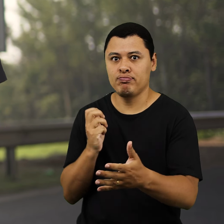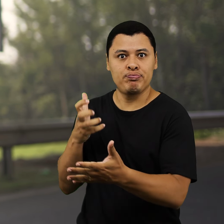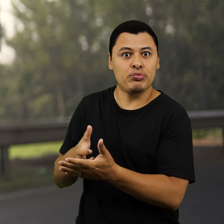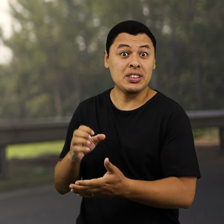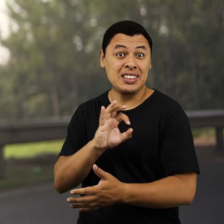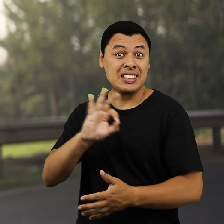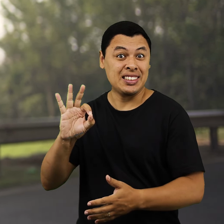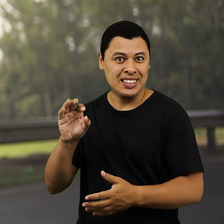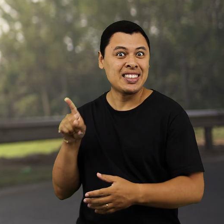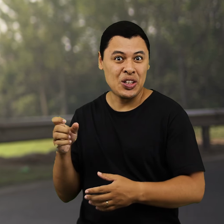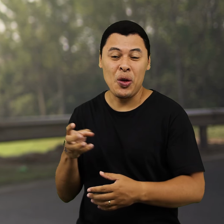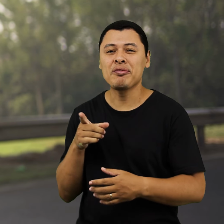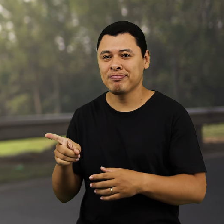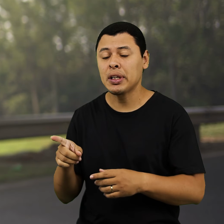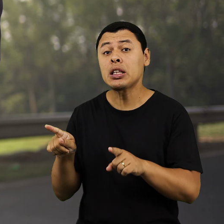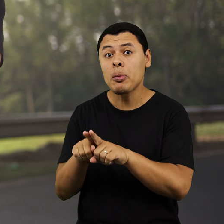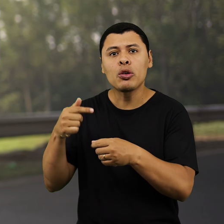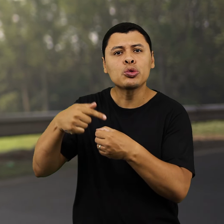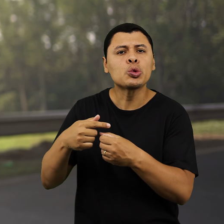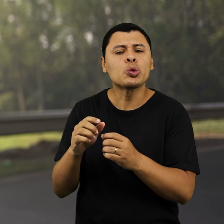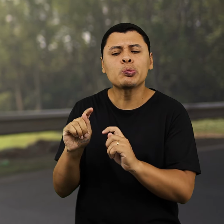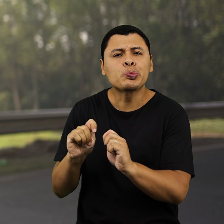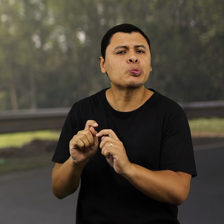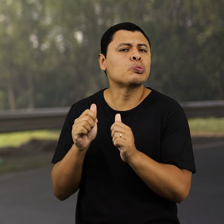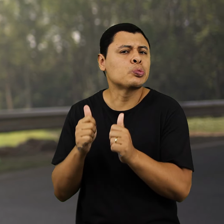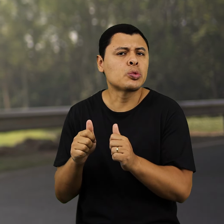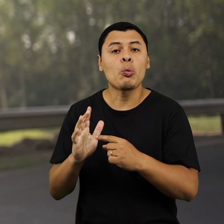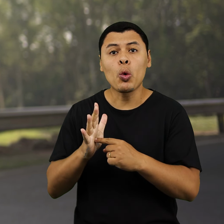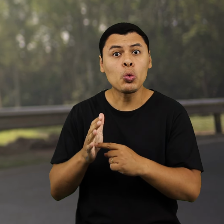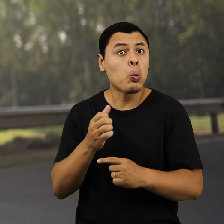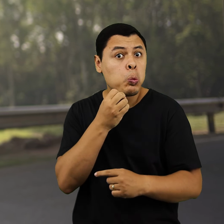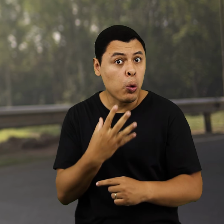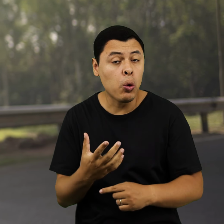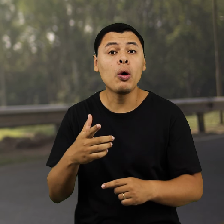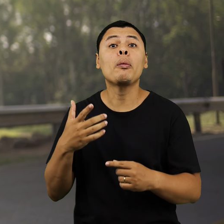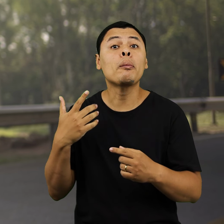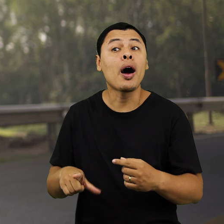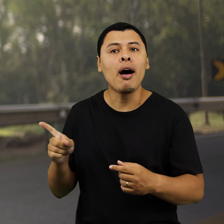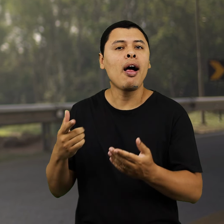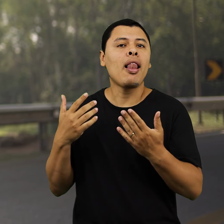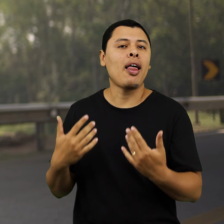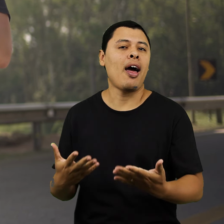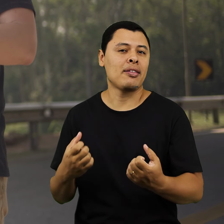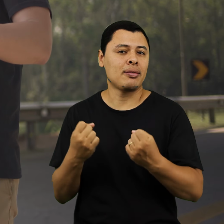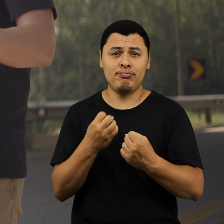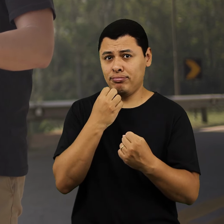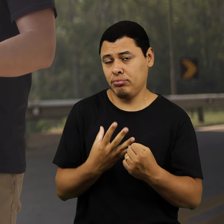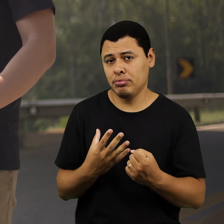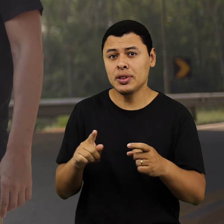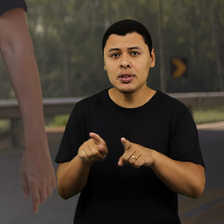justamente o baixo consumo de combustível, ajudado por um motor relativamente eficiente, mas especialmente o baixo peso. E apesar disso, ele tem um